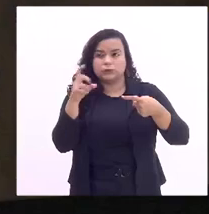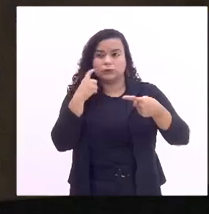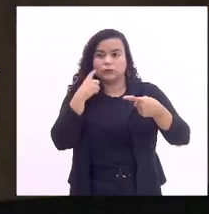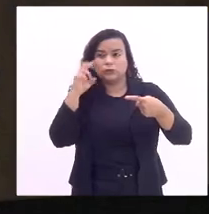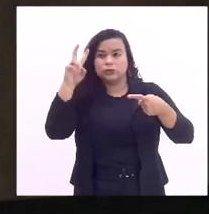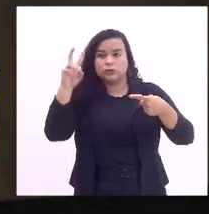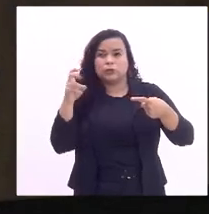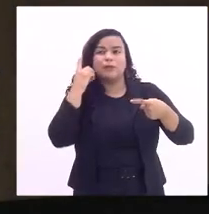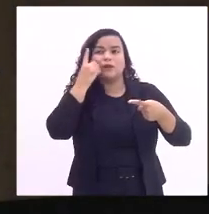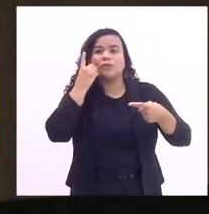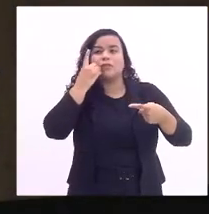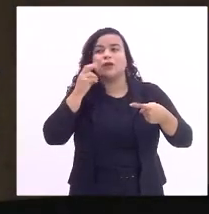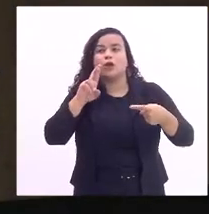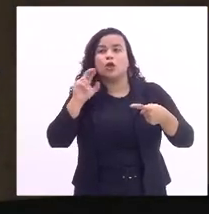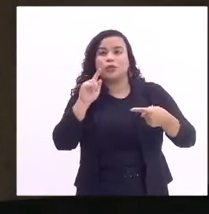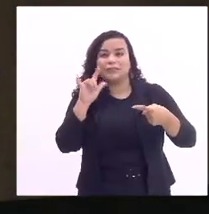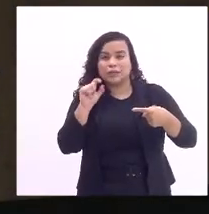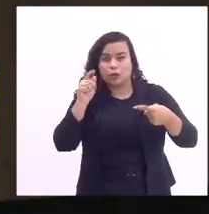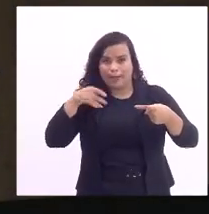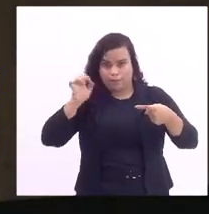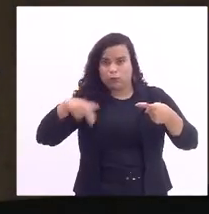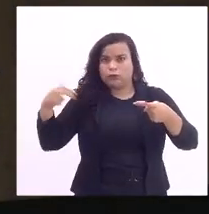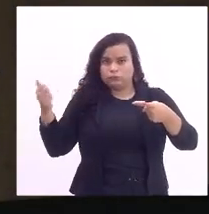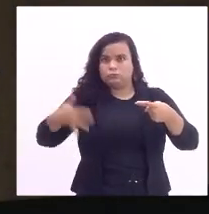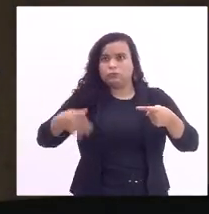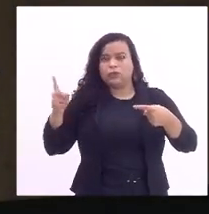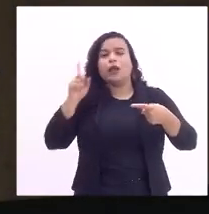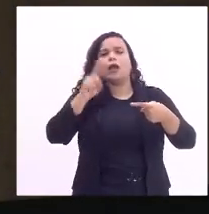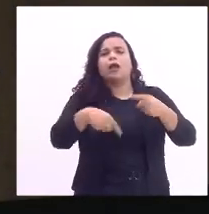do deputado Rodrigo Amorim aqui. O primeiro é a questão de